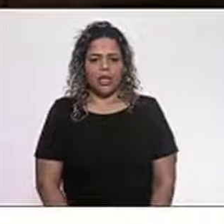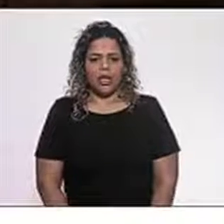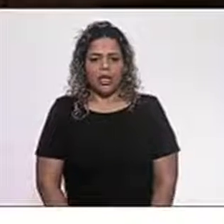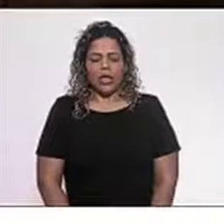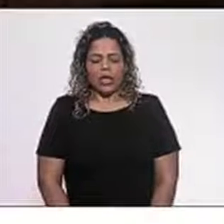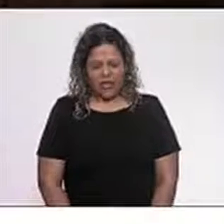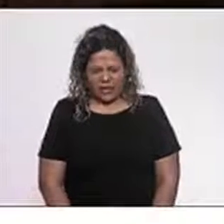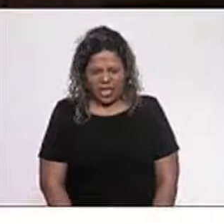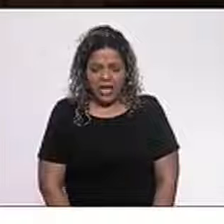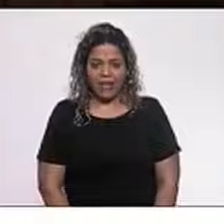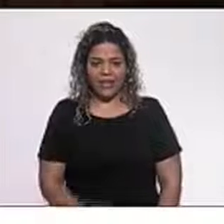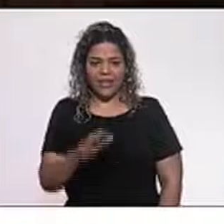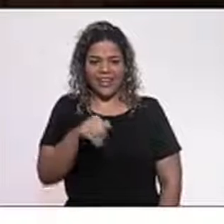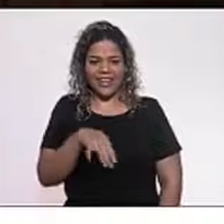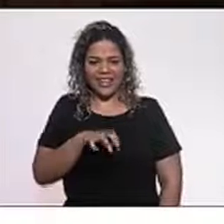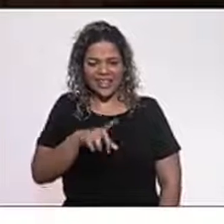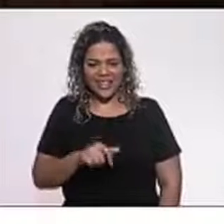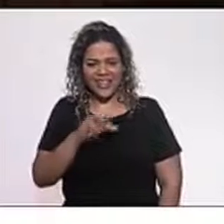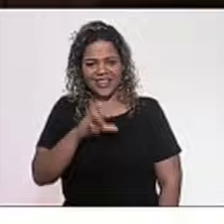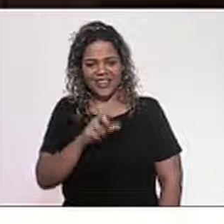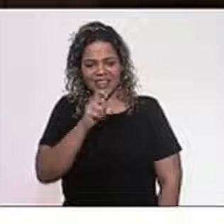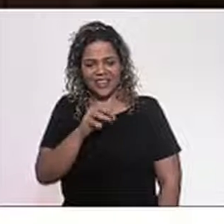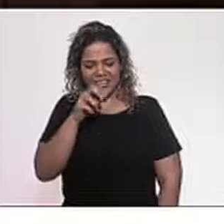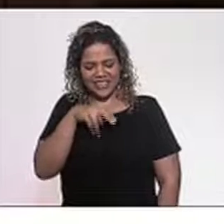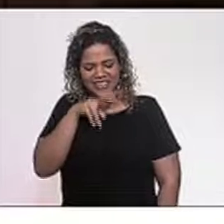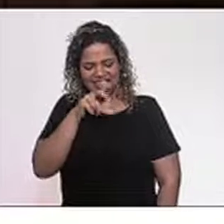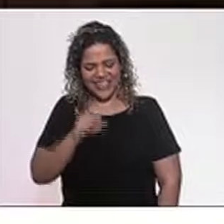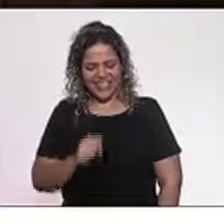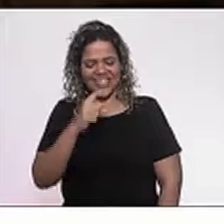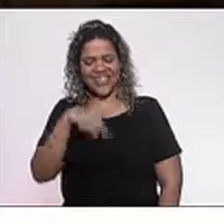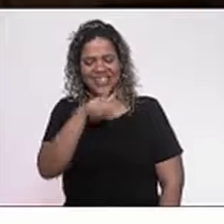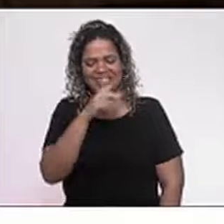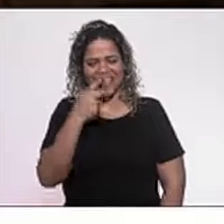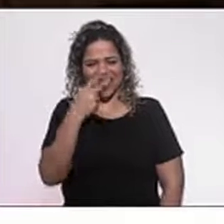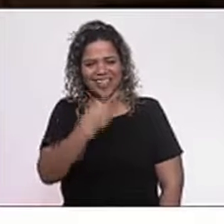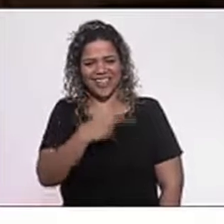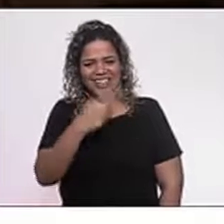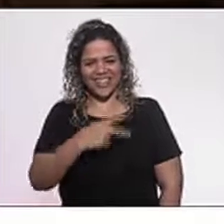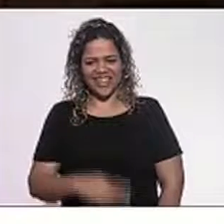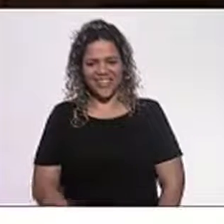Marília Castro Neves por uma fala dela, que pode